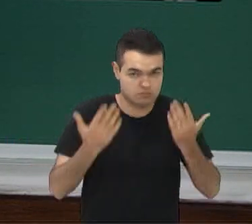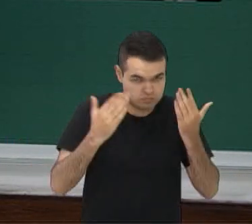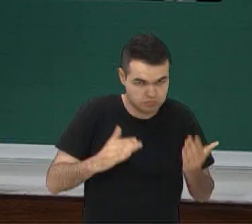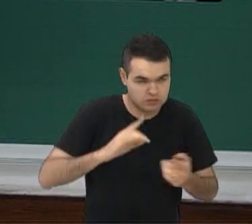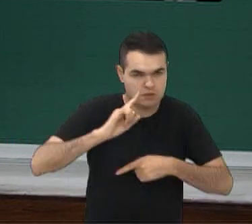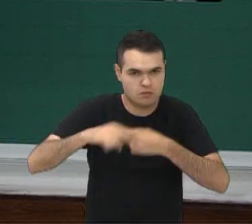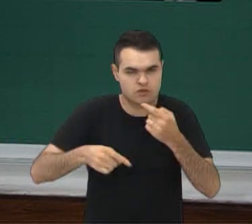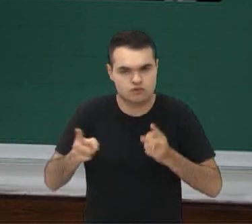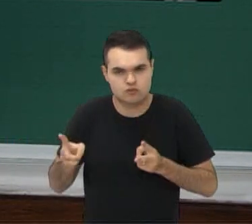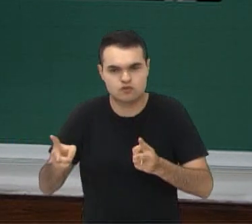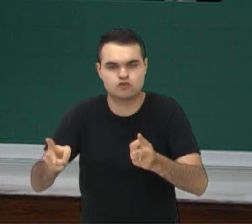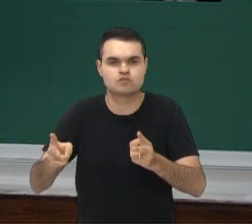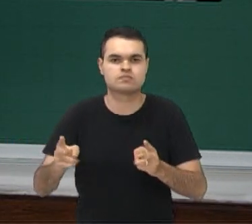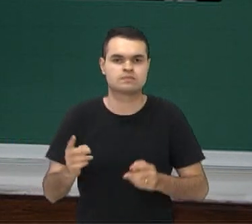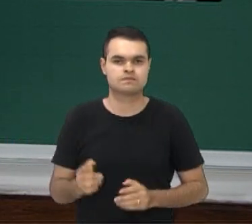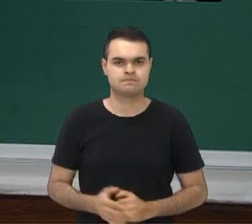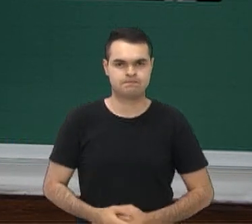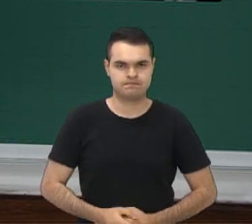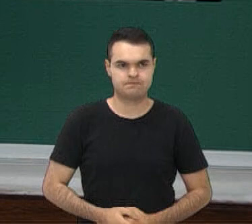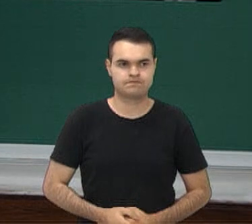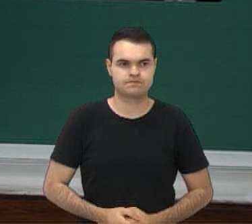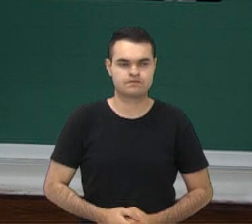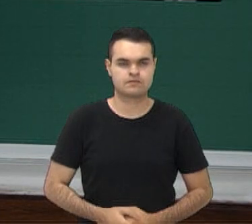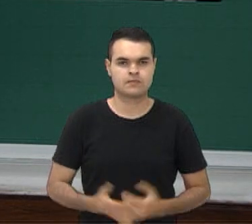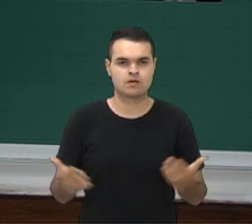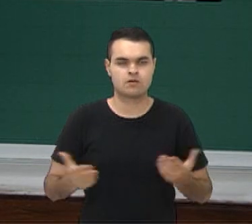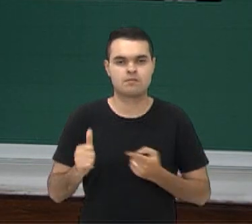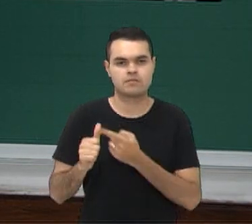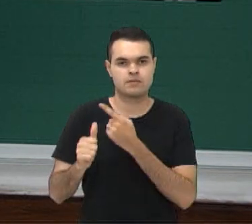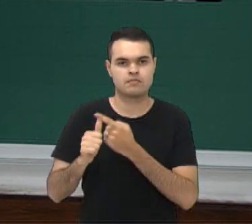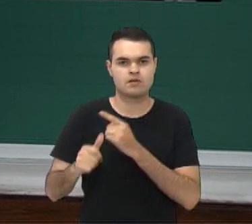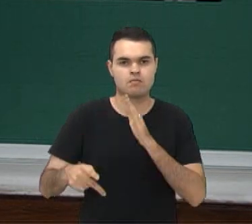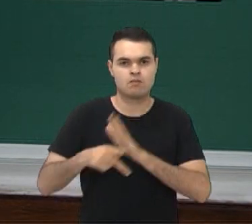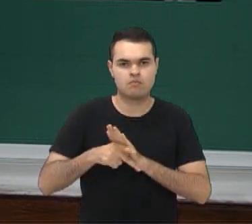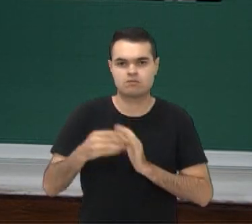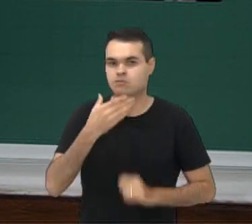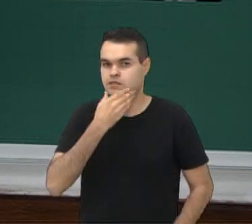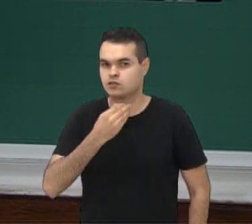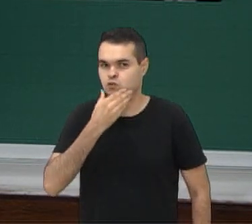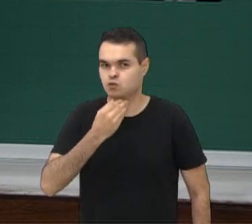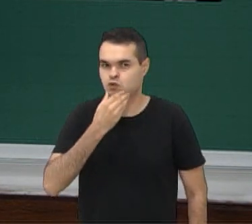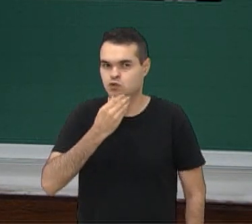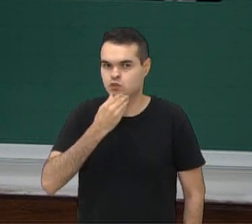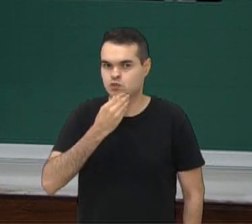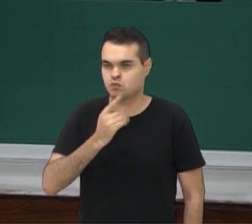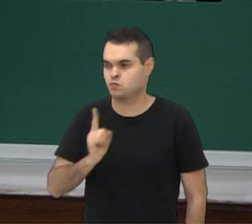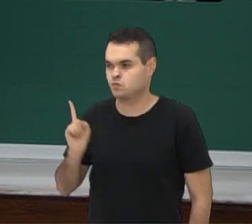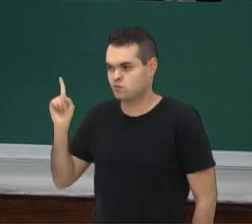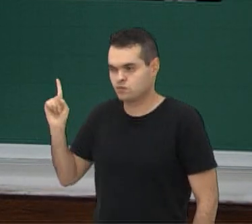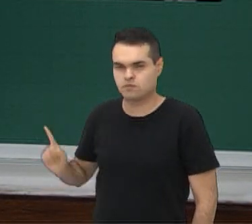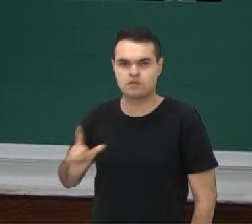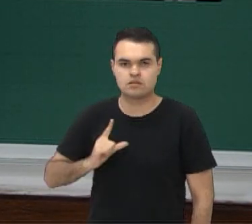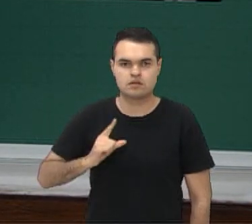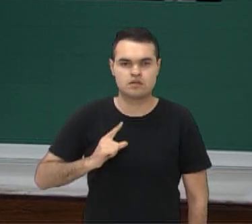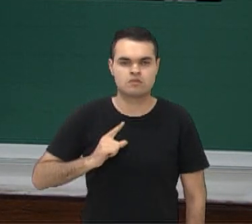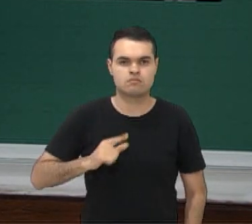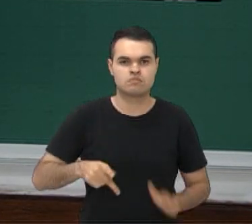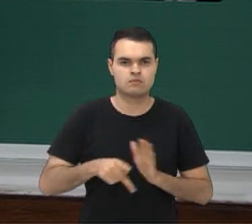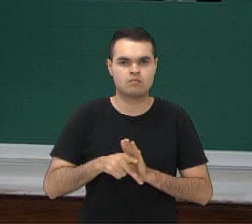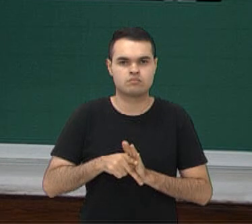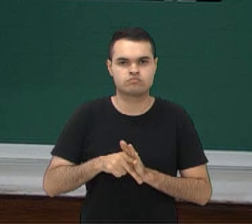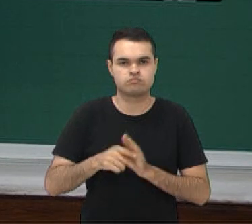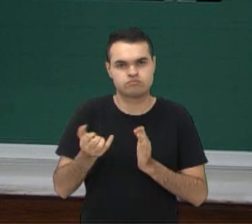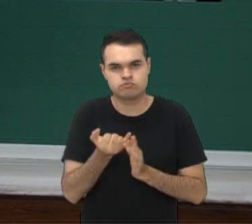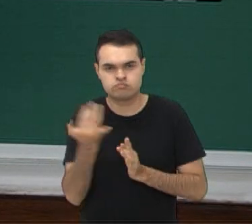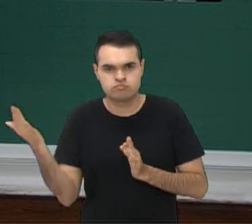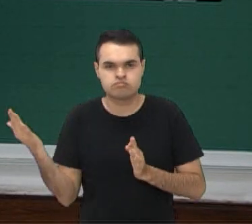bem? Então, acompanhe lá comigo. Vamos falar primeiro do sistema reprodutor masculino, que ele é formado por alguns órgãos aqui que é muito importante